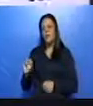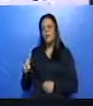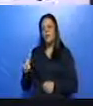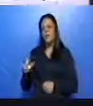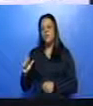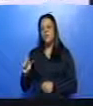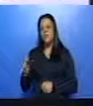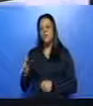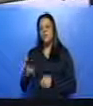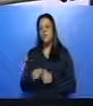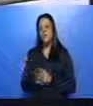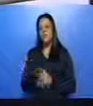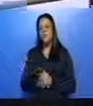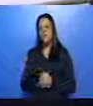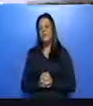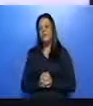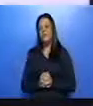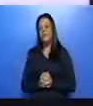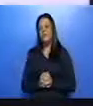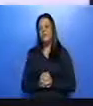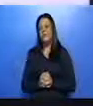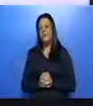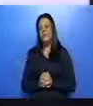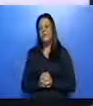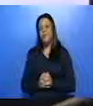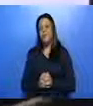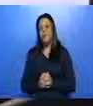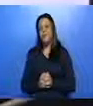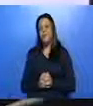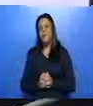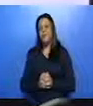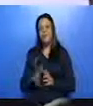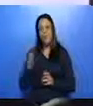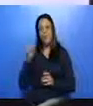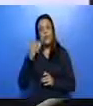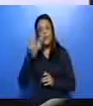nós estamos vendo agora, predicativa. Não é fácil?